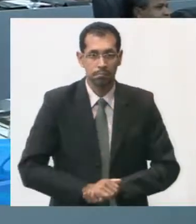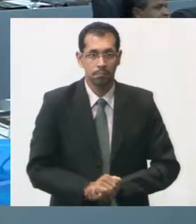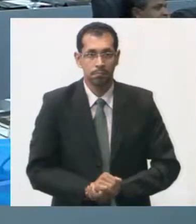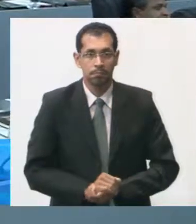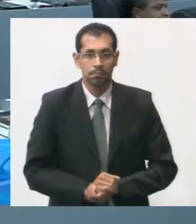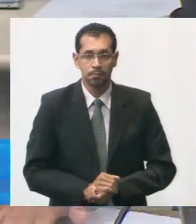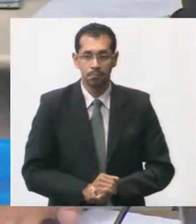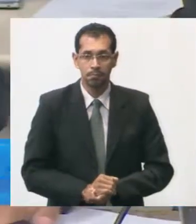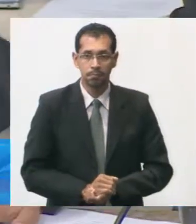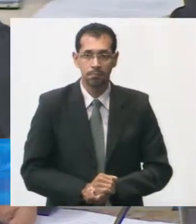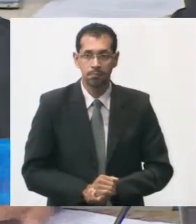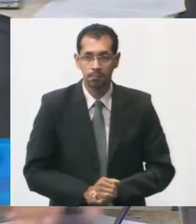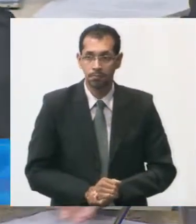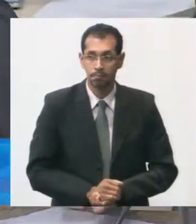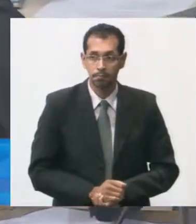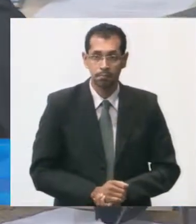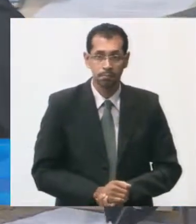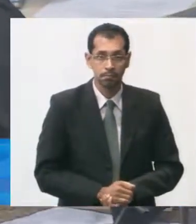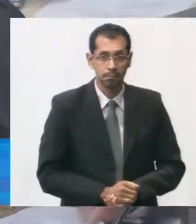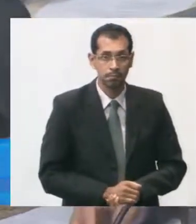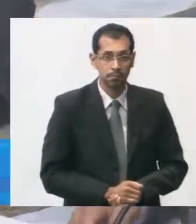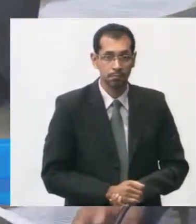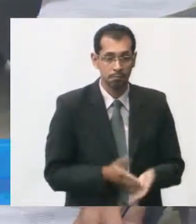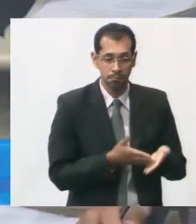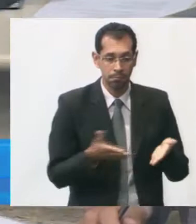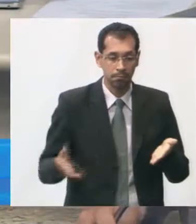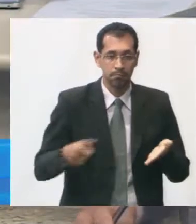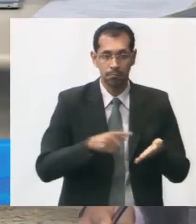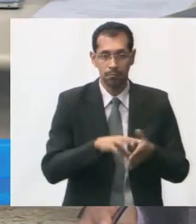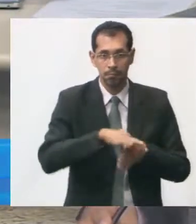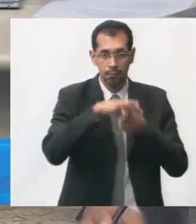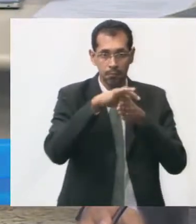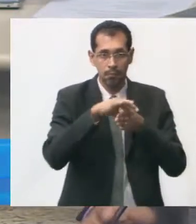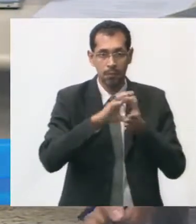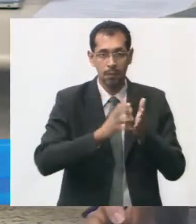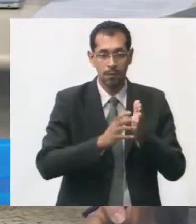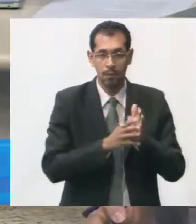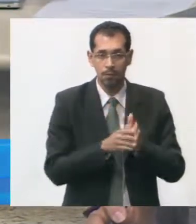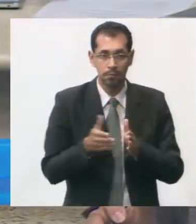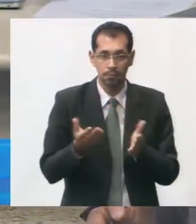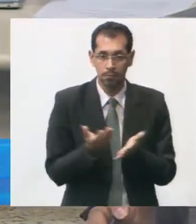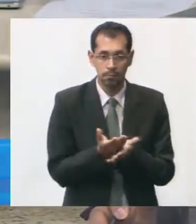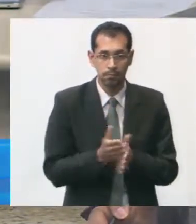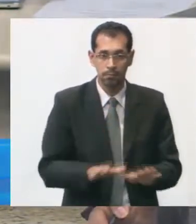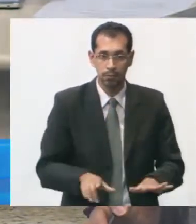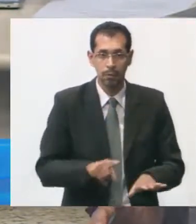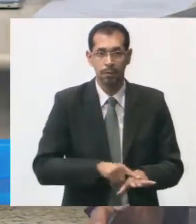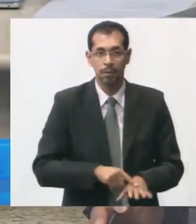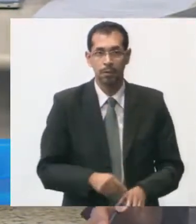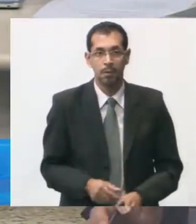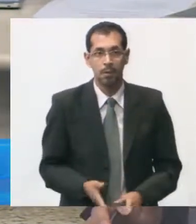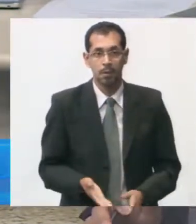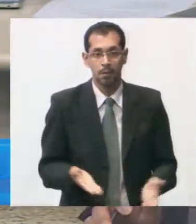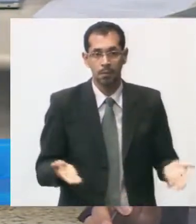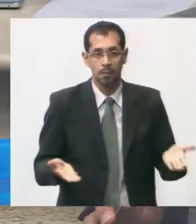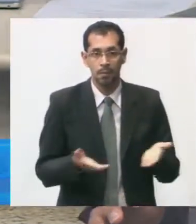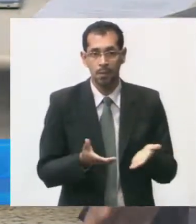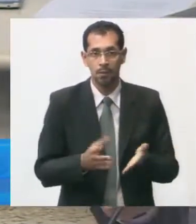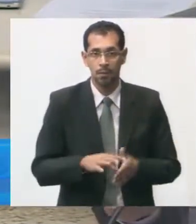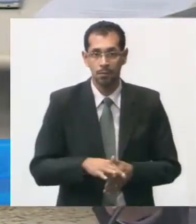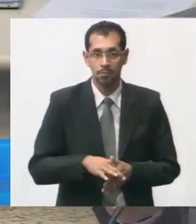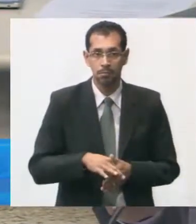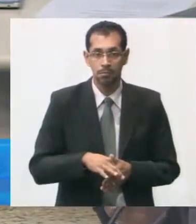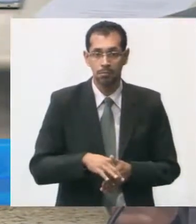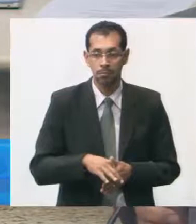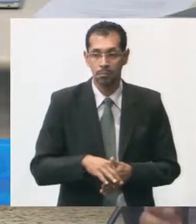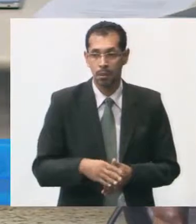Encerrada a hora das lideranças partidárias, passamos aos oradores inscritos. Primeiro inscrito, vereador Kleber Félix. Convidar